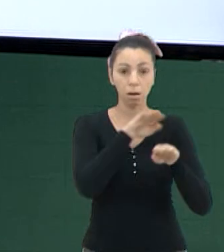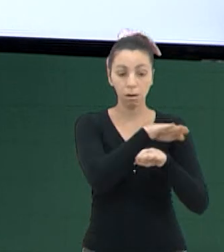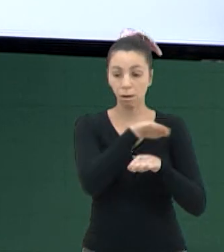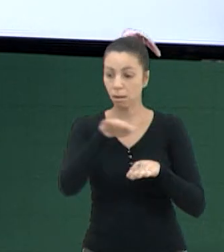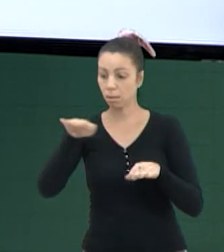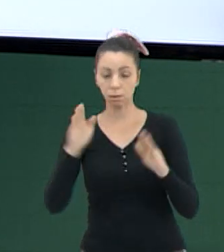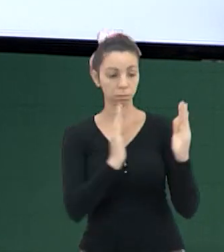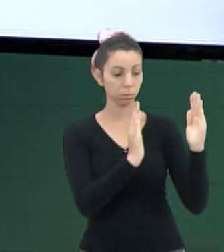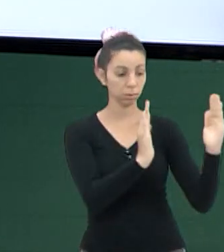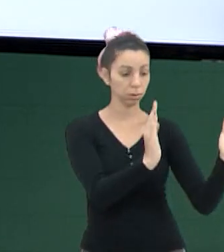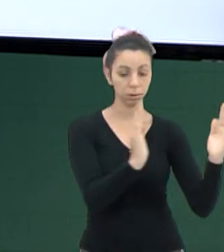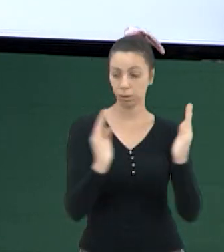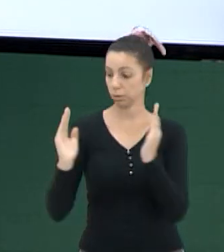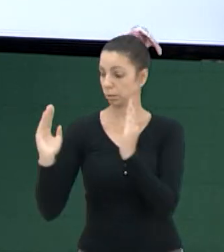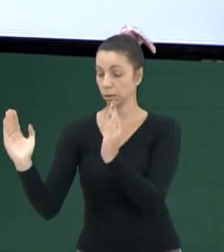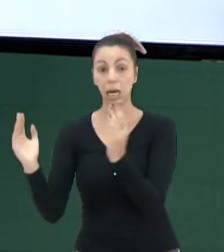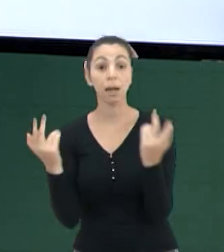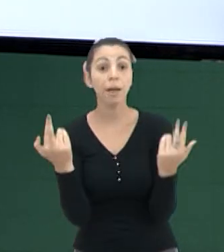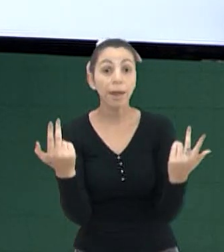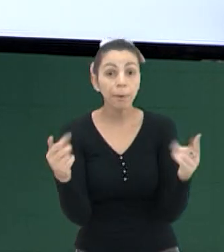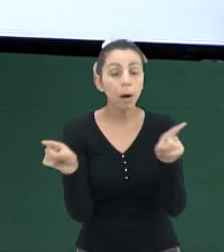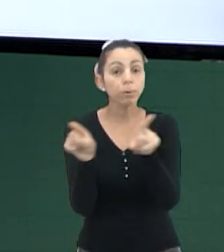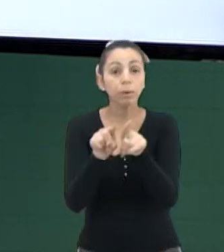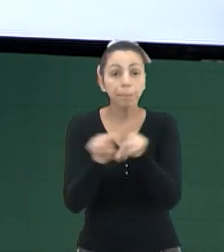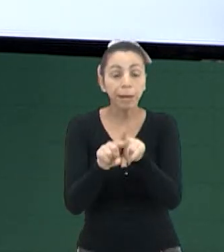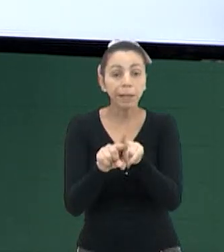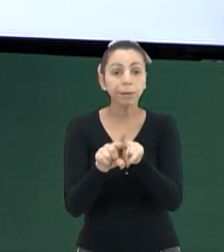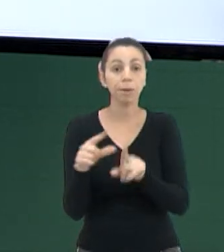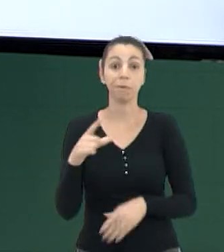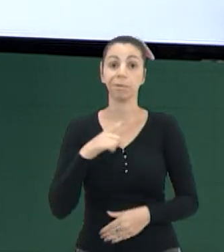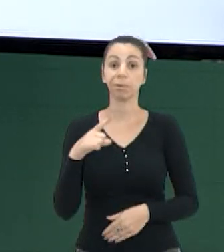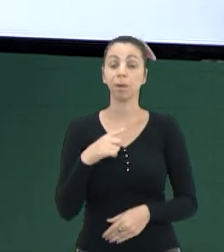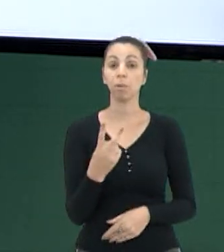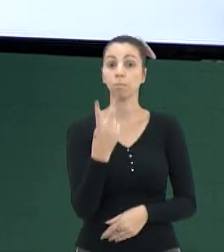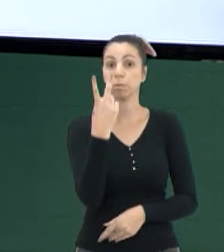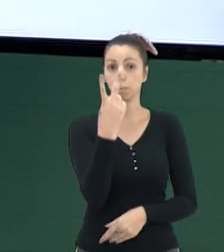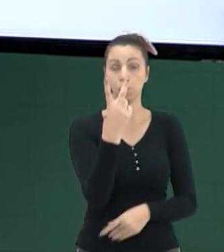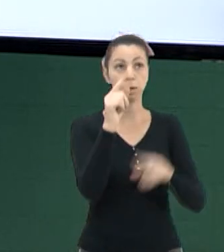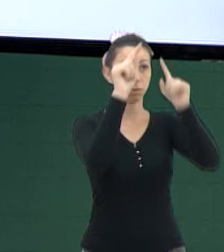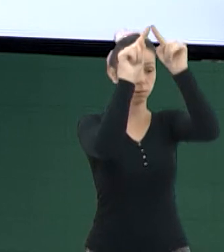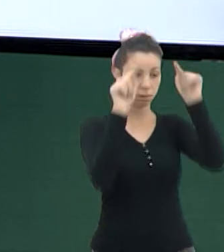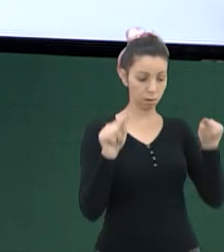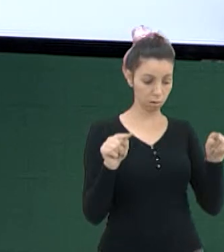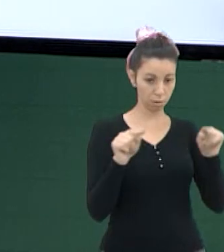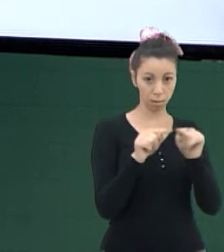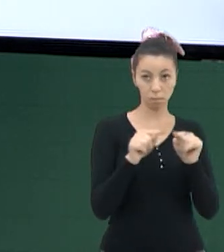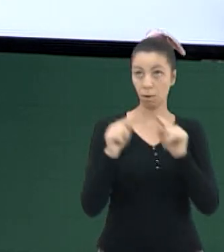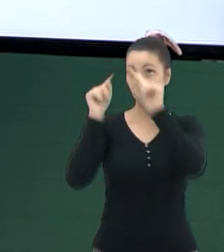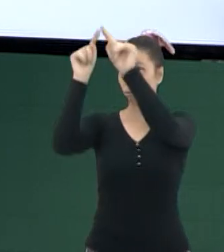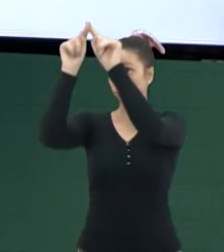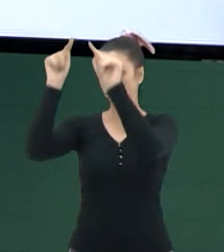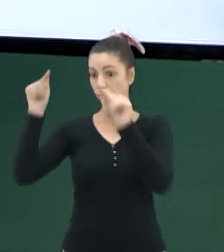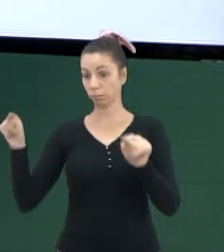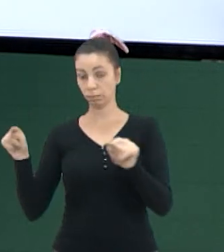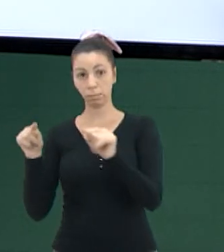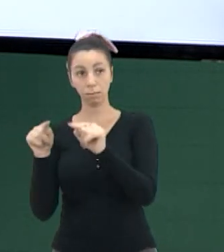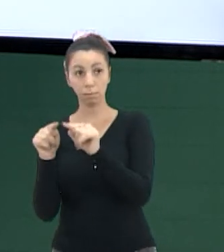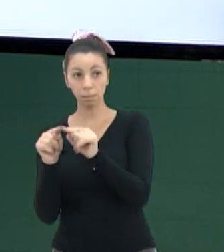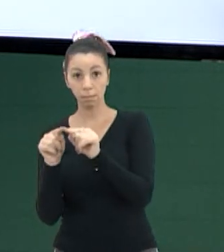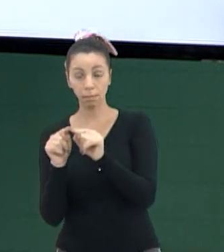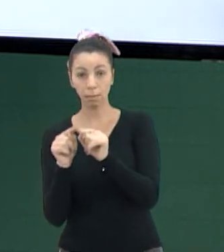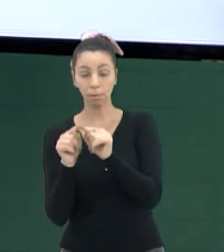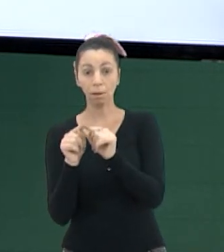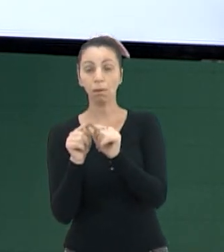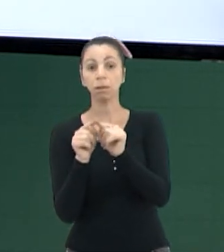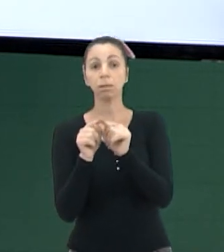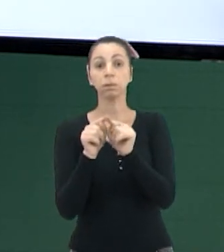lados em dois lados iguais. Então, vejam, eu vou ter dois triângulos se eu recortar ao meio e rebater um